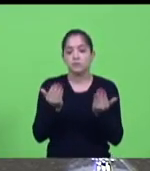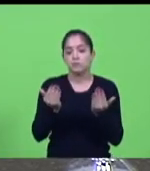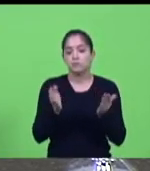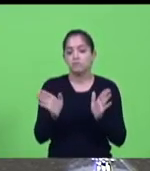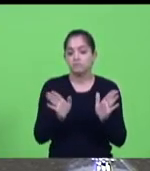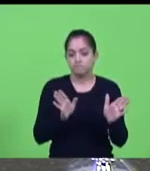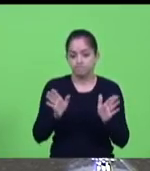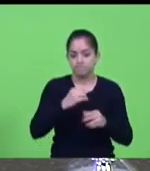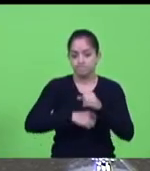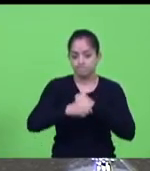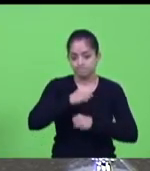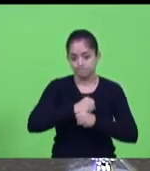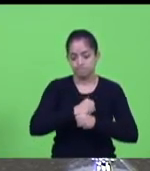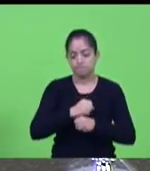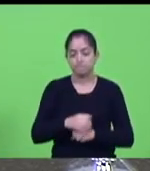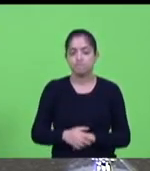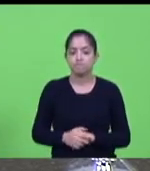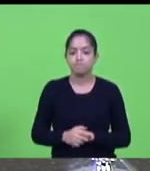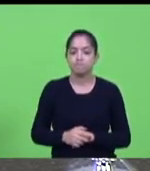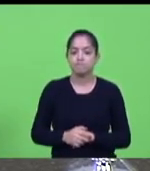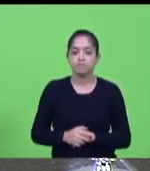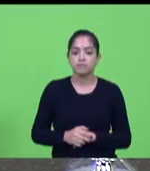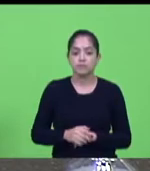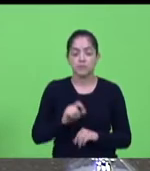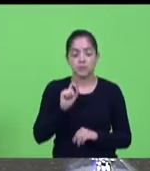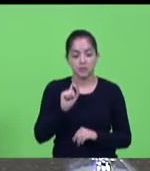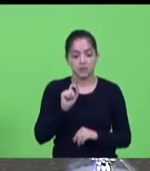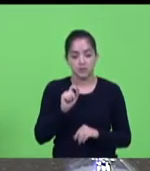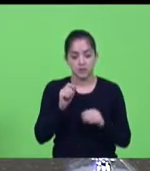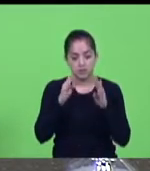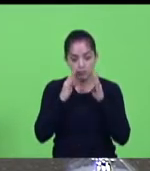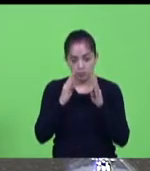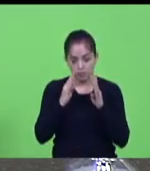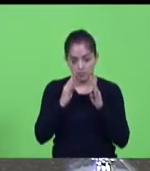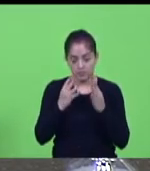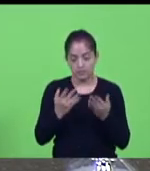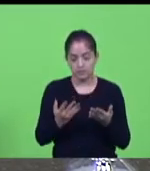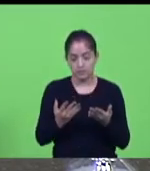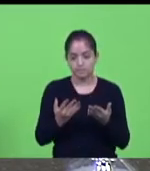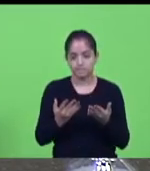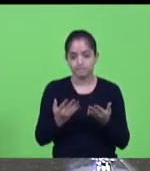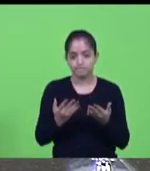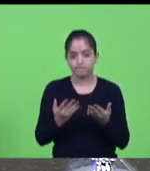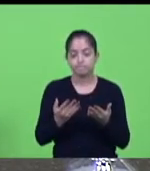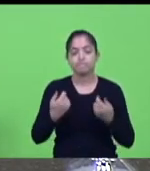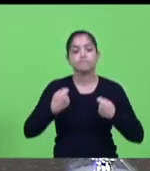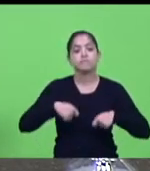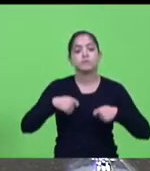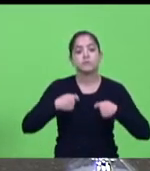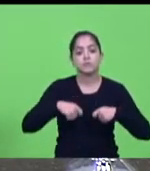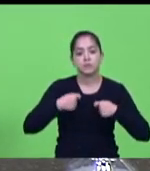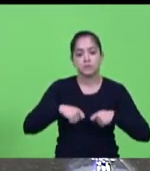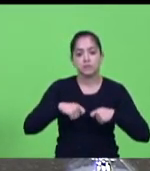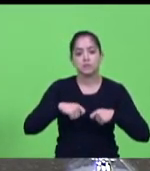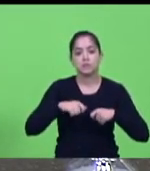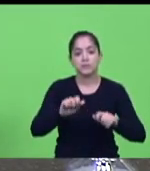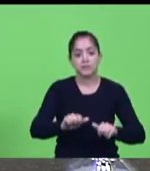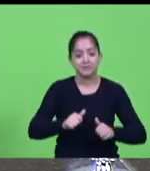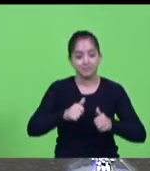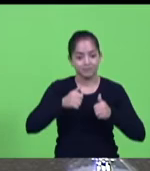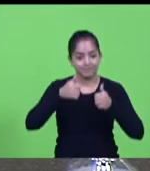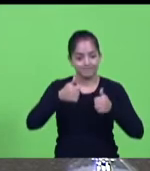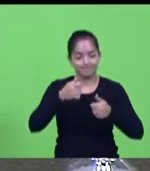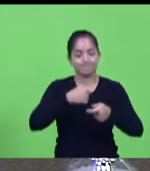na comparação com o mesmo período do ano passado. Notem, no contexto da necessária recuperação